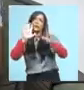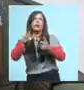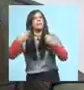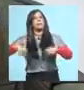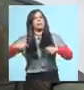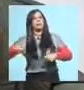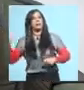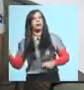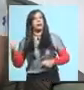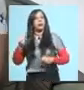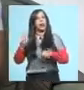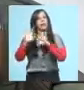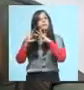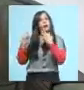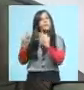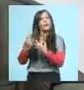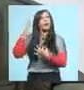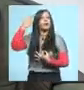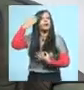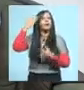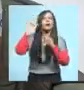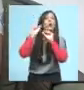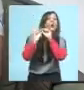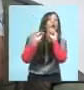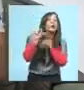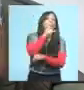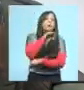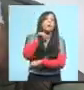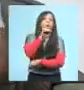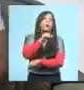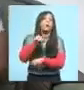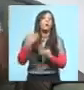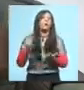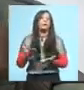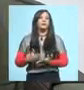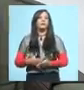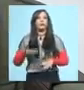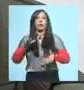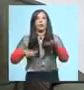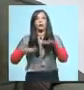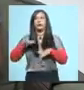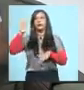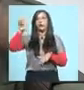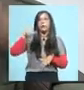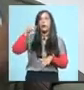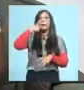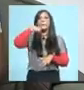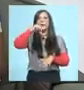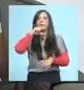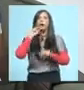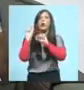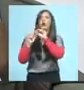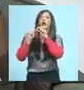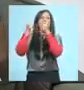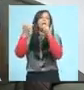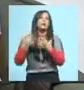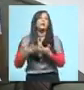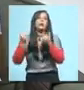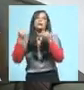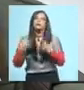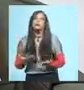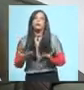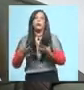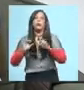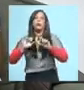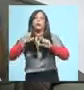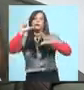precisa do auxílio da família para entender o que está passando na TV. Eu, às vezes, tenho que chamar minha mãe e perguntar o que foi dito naquele